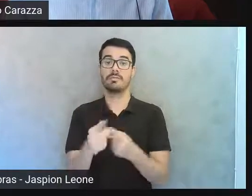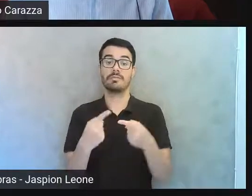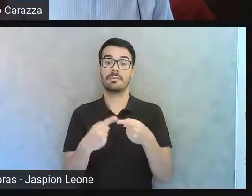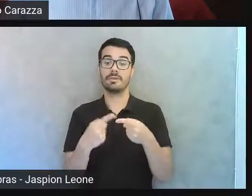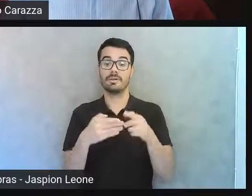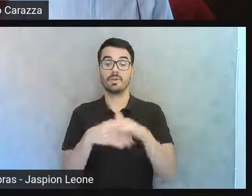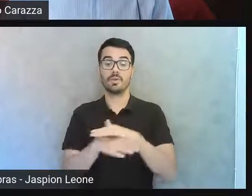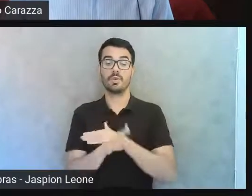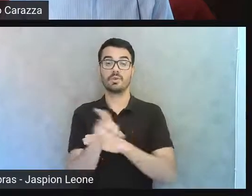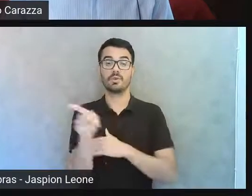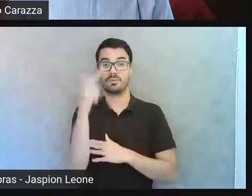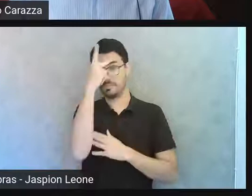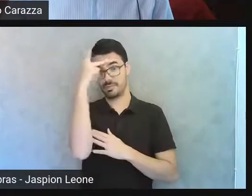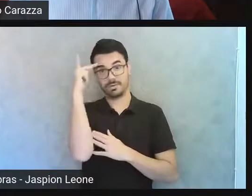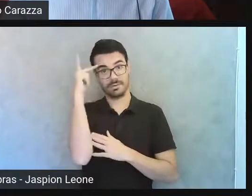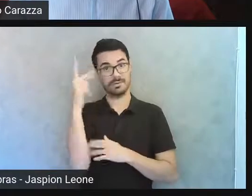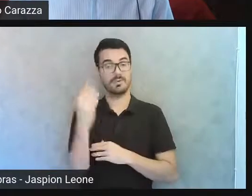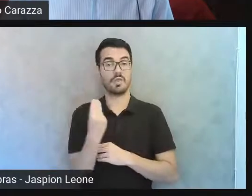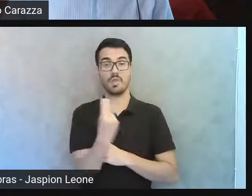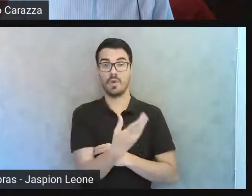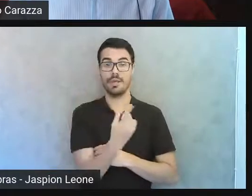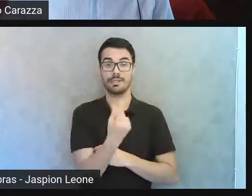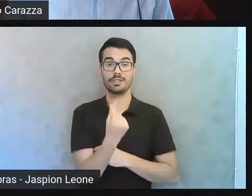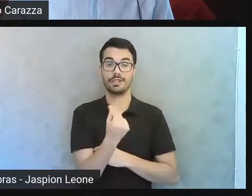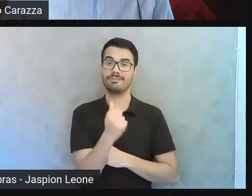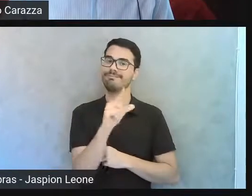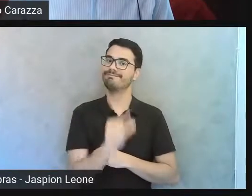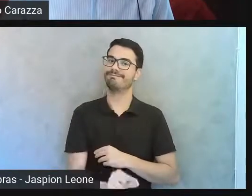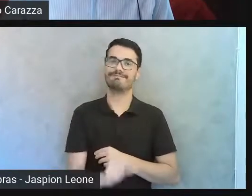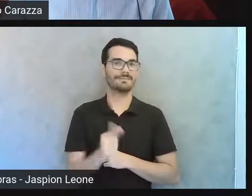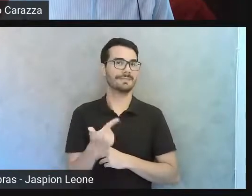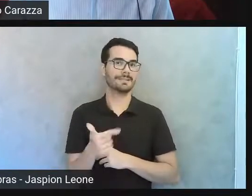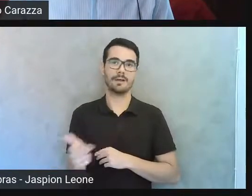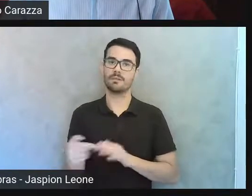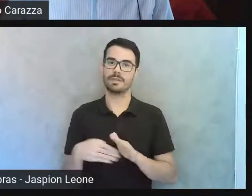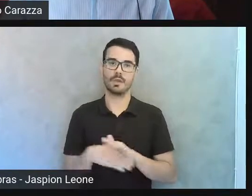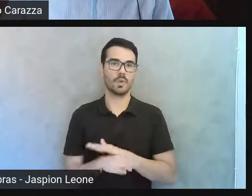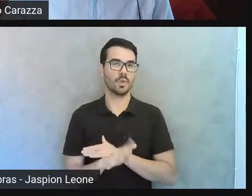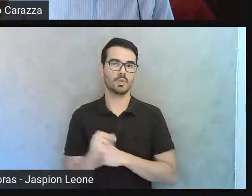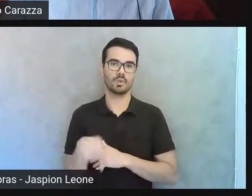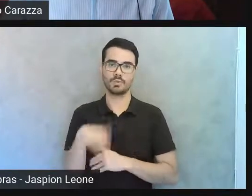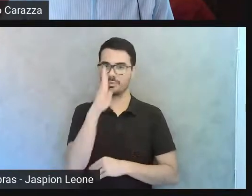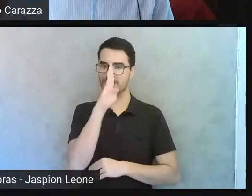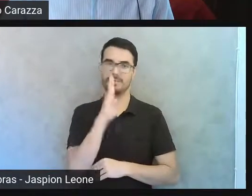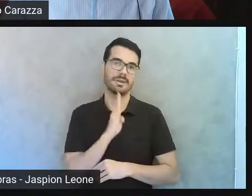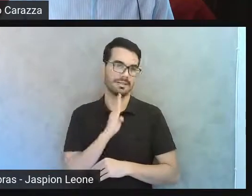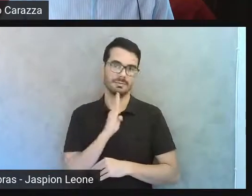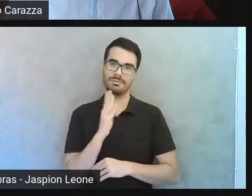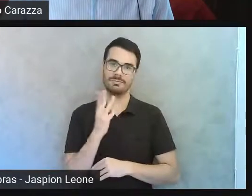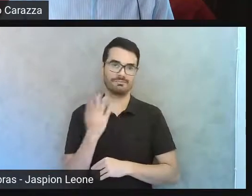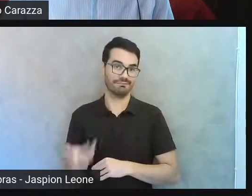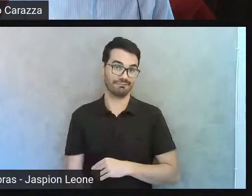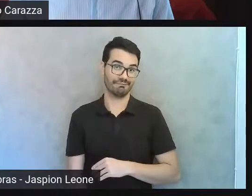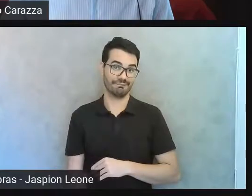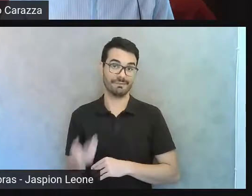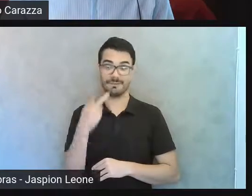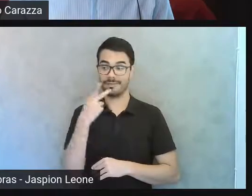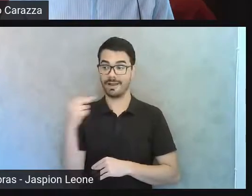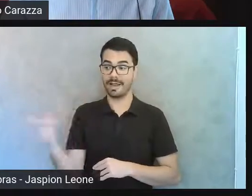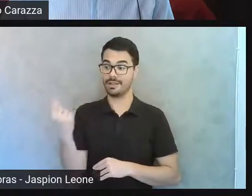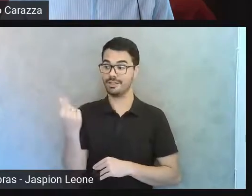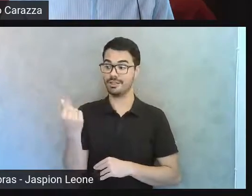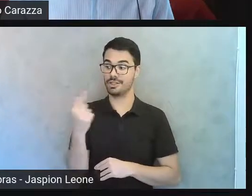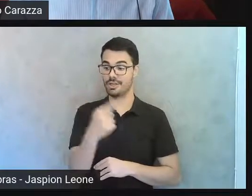pessoas de doarem é mínimo, né? Muito pequeno. Então, você simplesmente subordinar, dizer que o dinheiro público vai